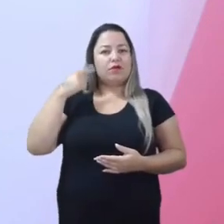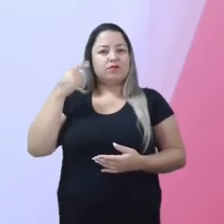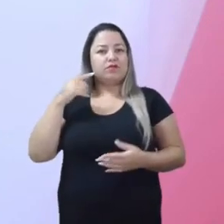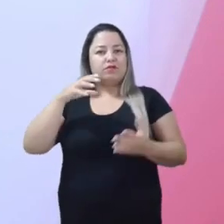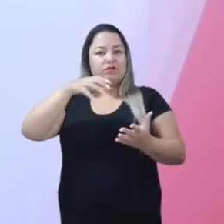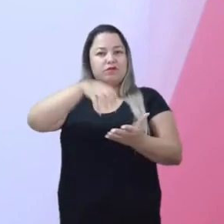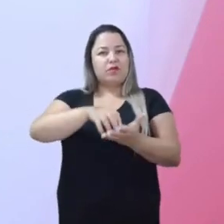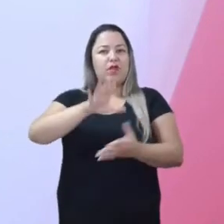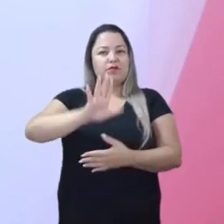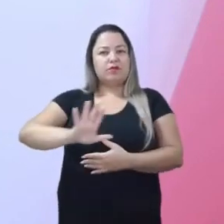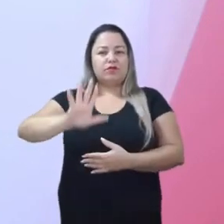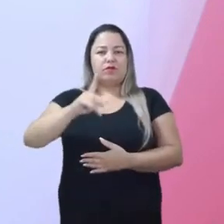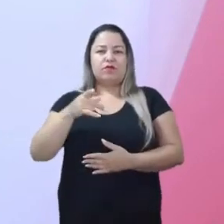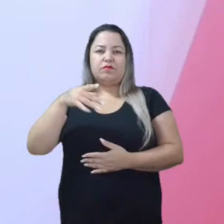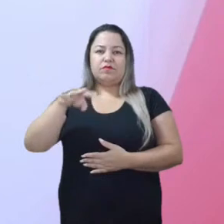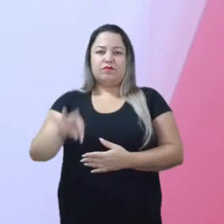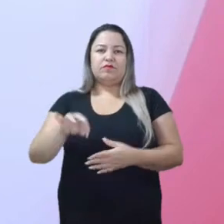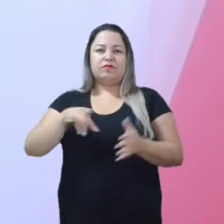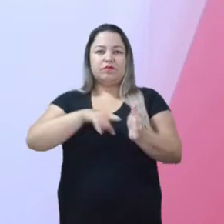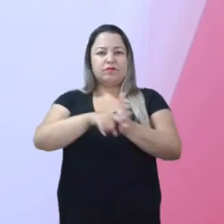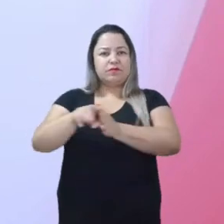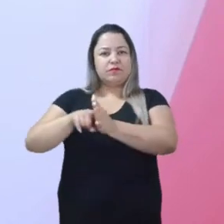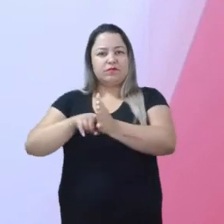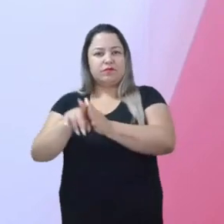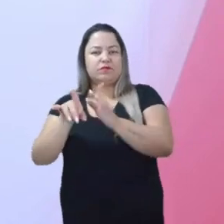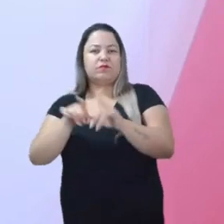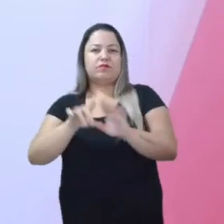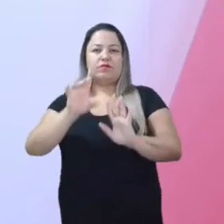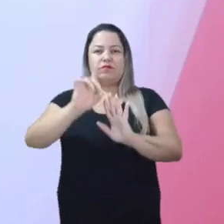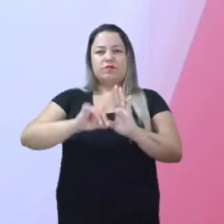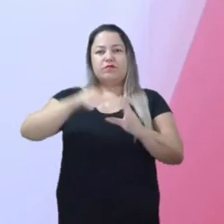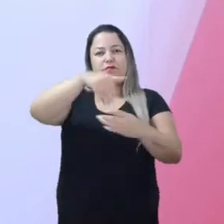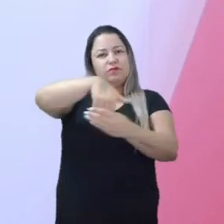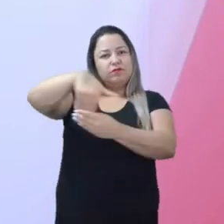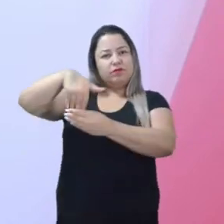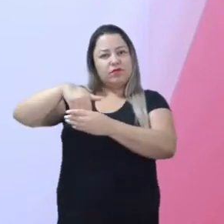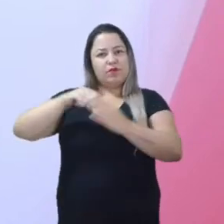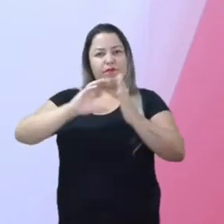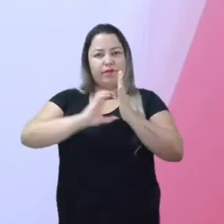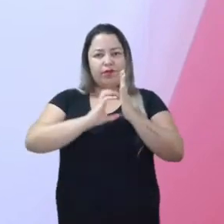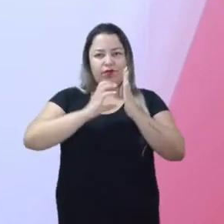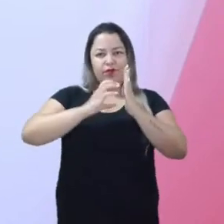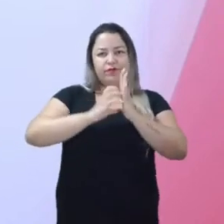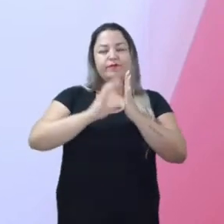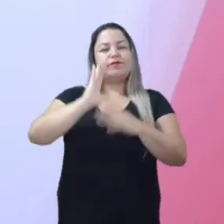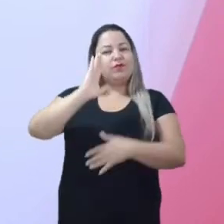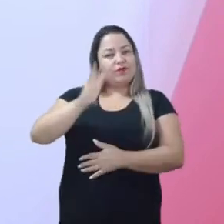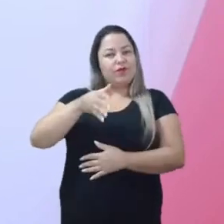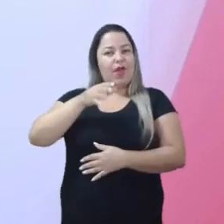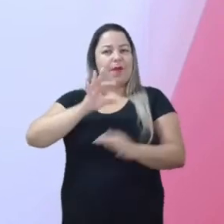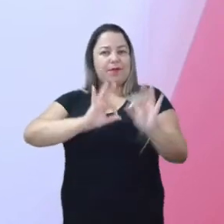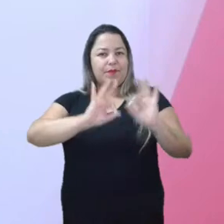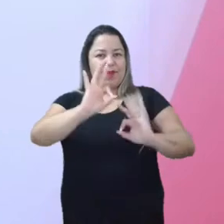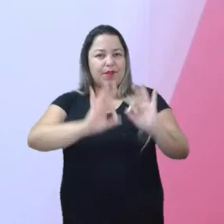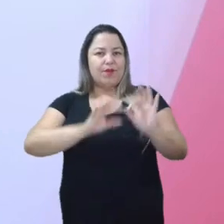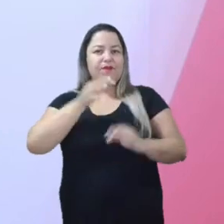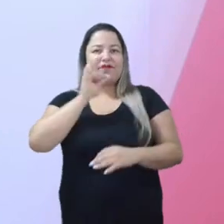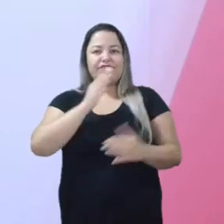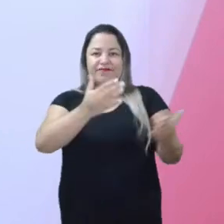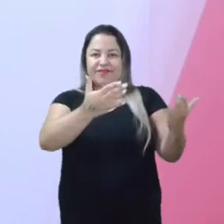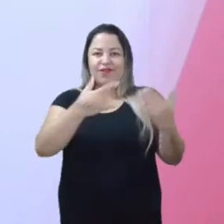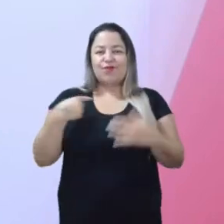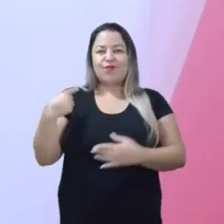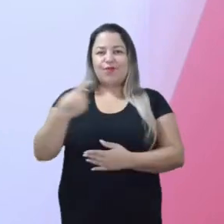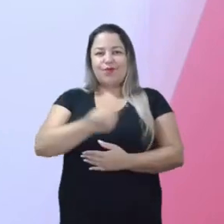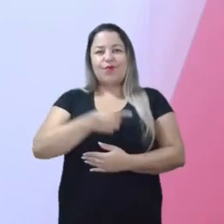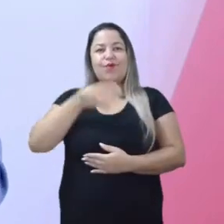e também especialista em direito eleitoral e partidário. Já preparou o seu café? Então chega com a gente, porque o Café